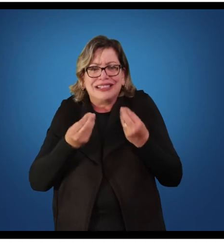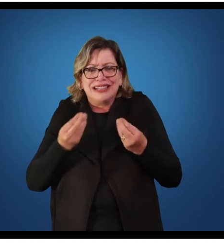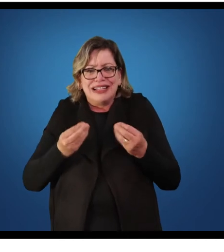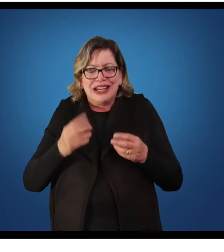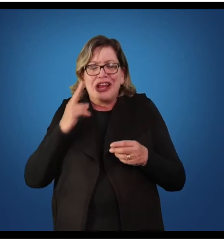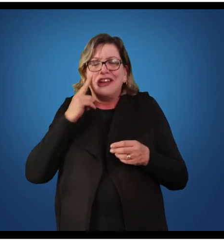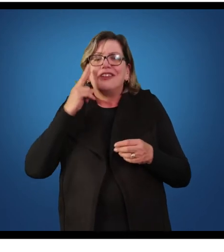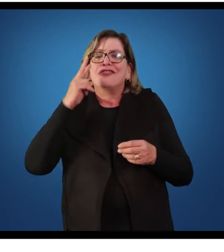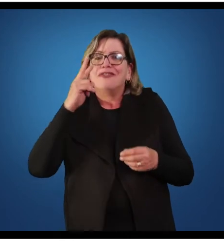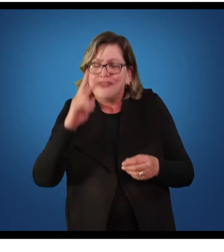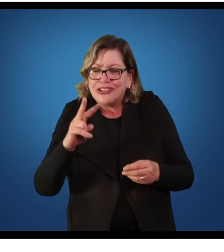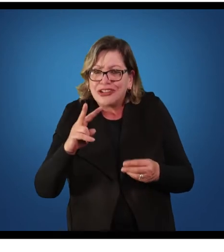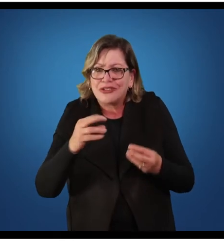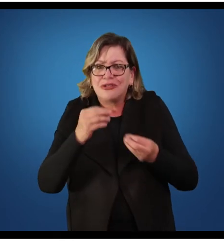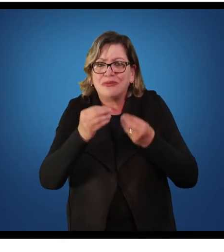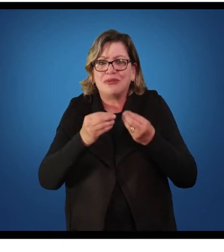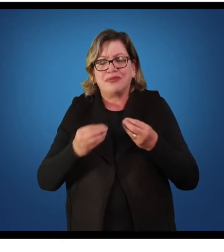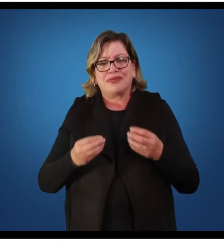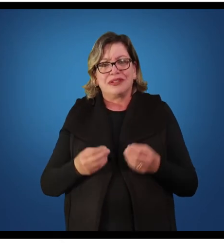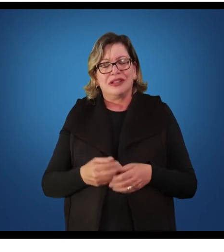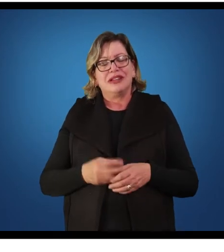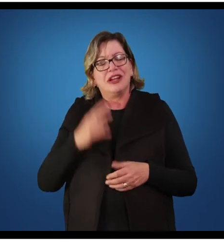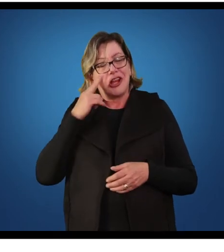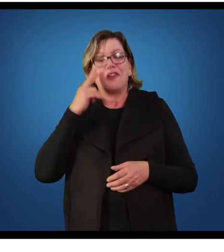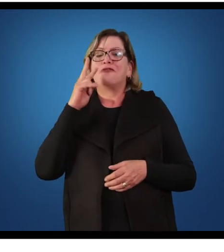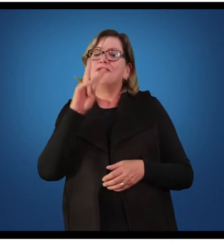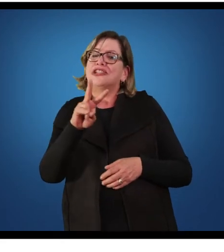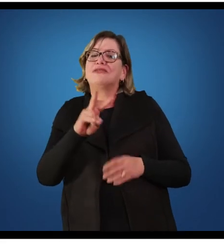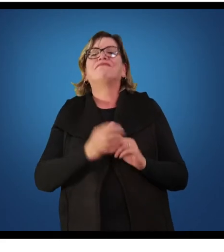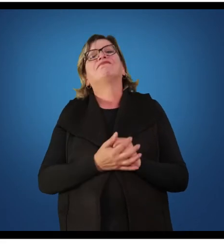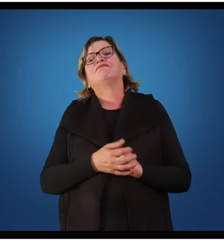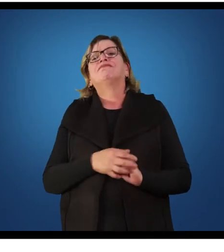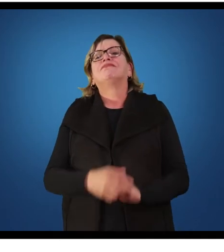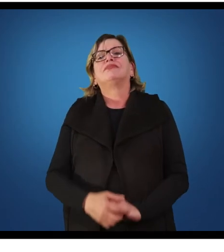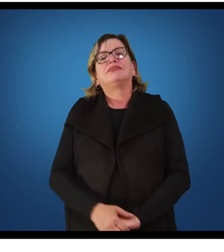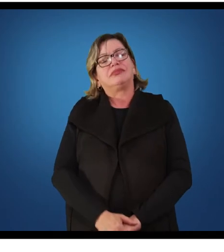e faz isso, ok? Vai!